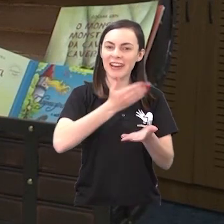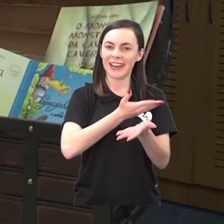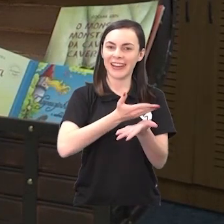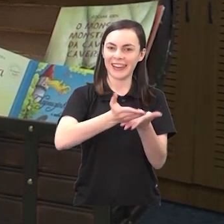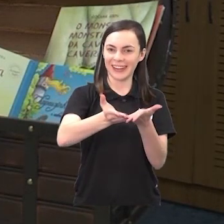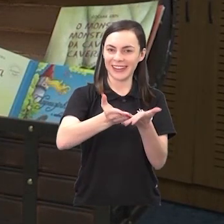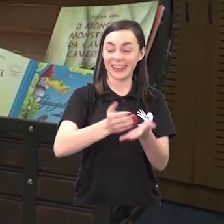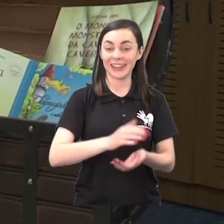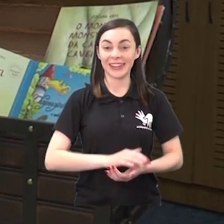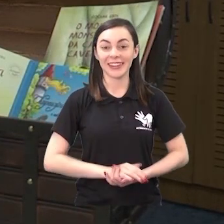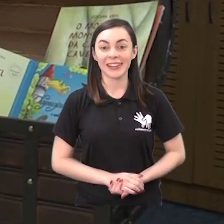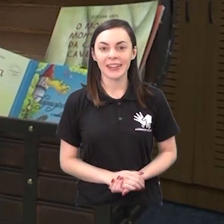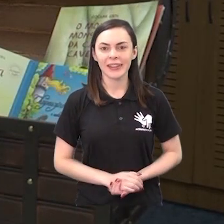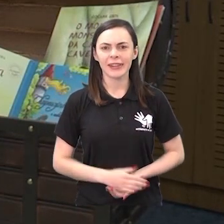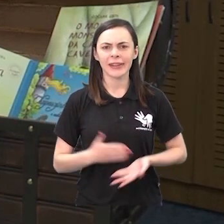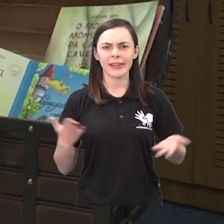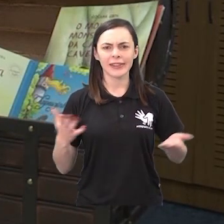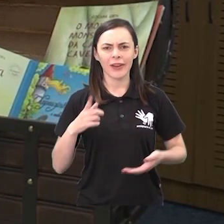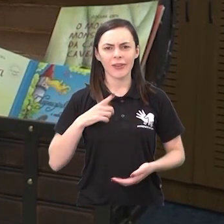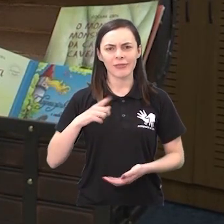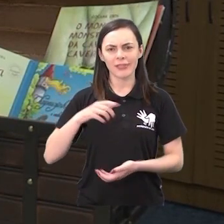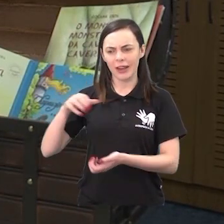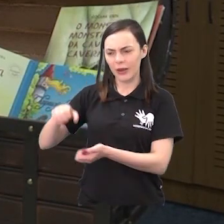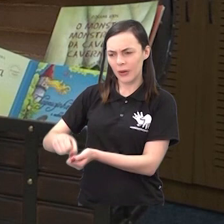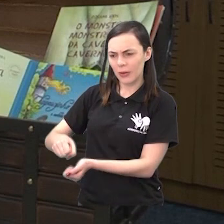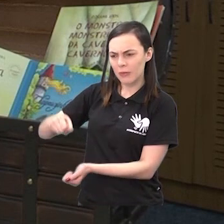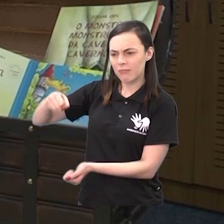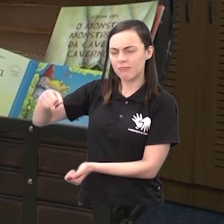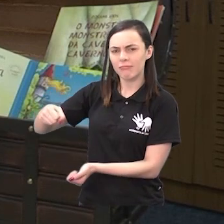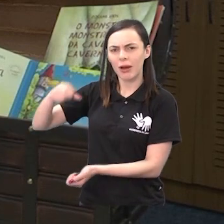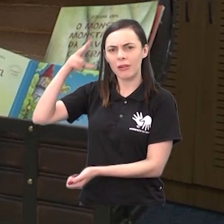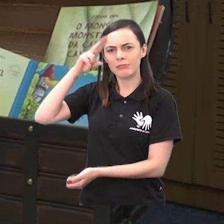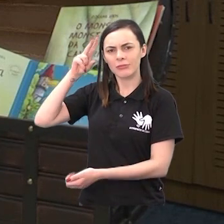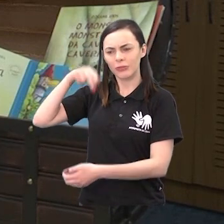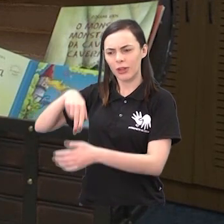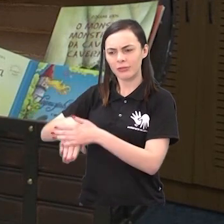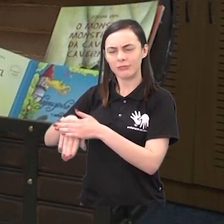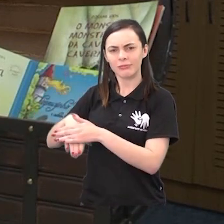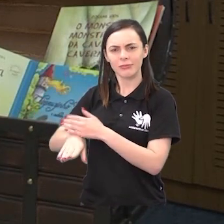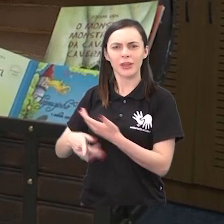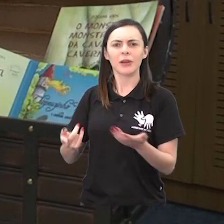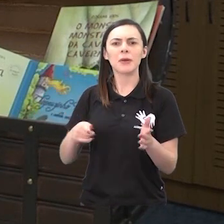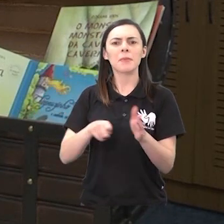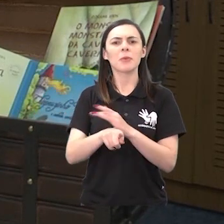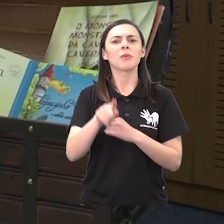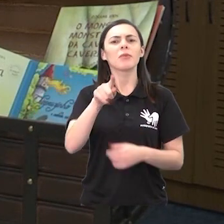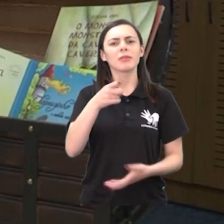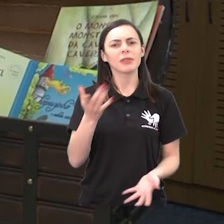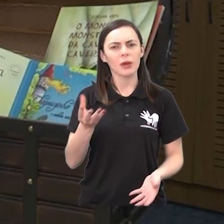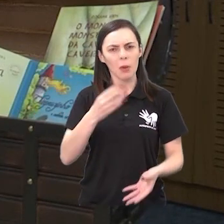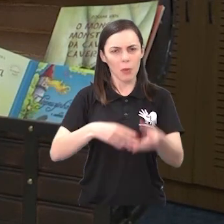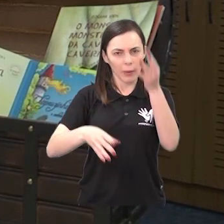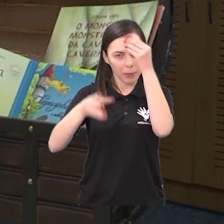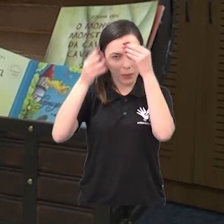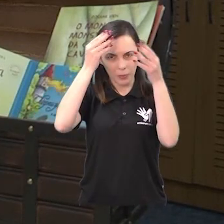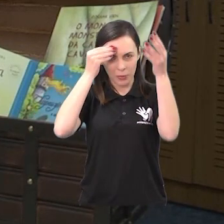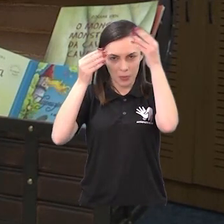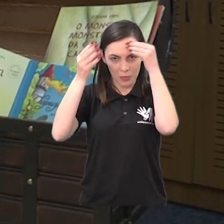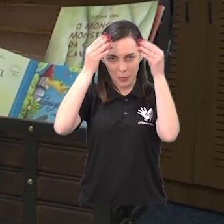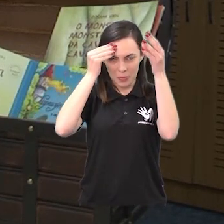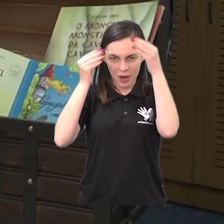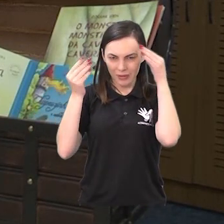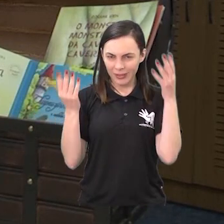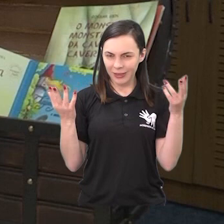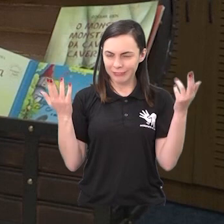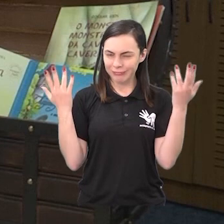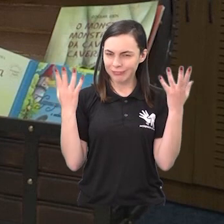vai começar. Gente, então, olha lá o nosso baú de histórias. Eu quero perguntar, como está o seu baú de histórias? Eu tenho